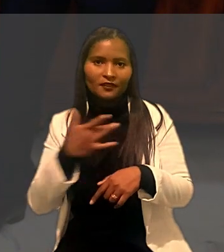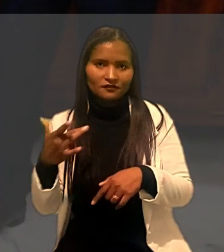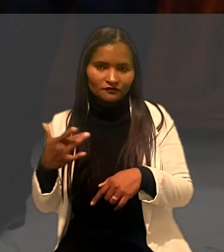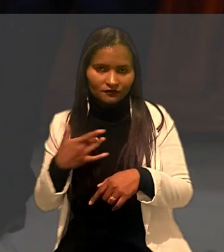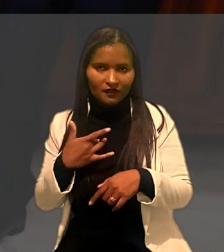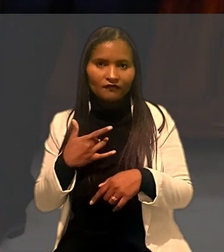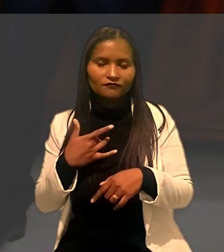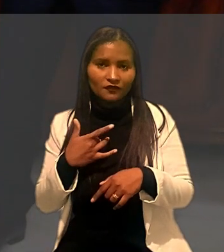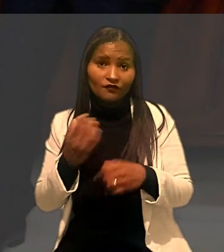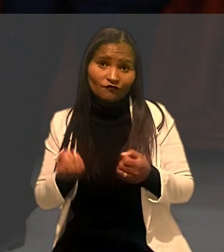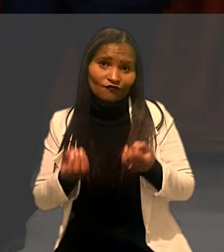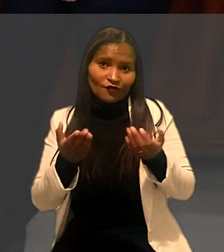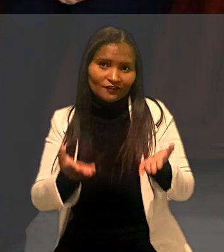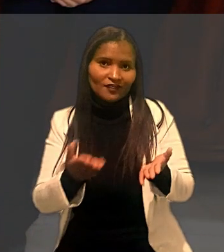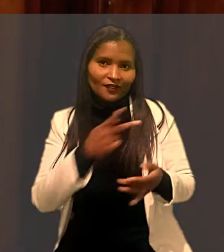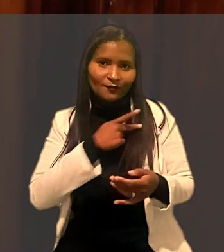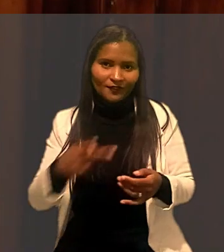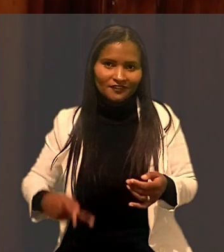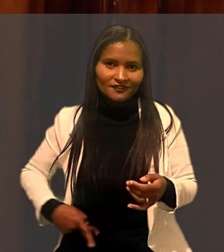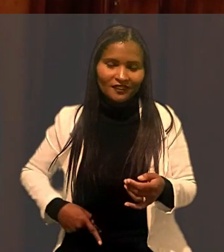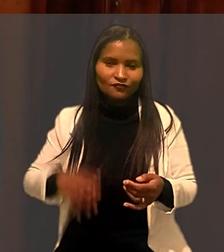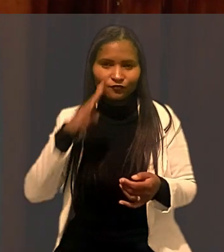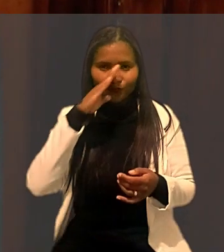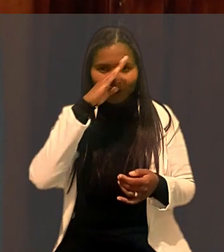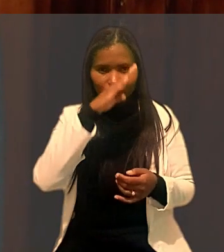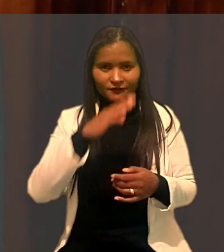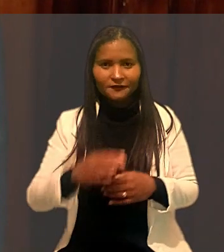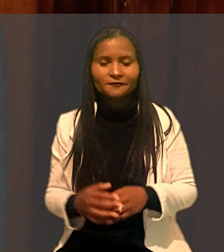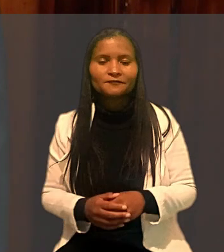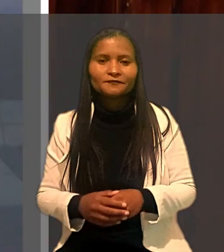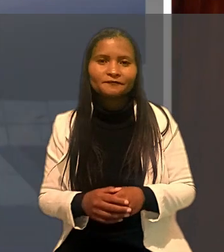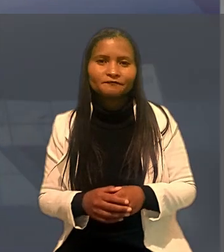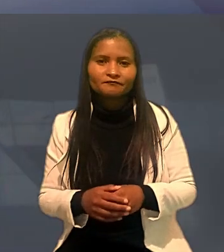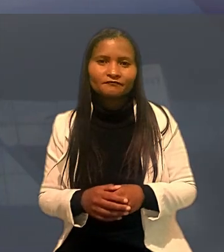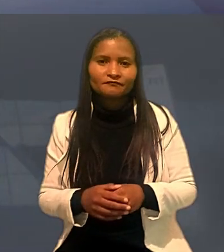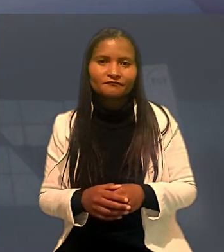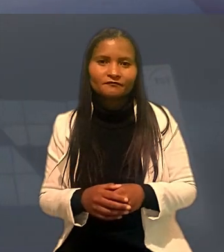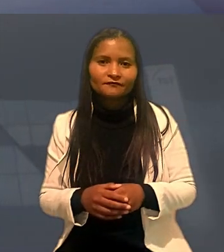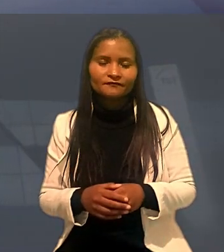moção foi entregue ao presidente da República, Jair Bolsonaro.